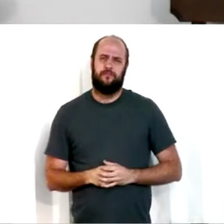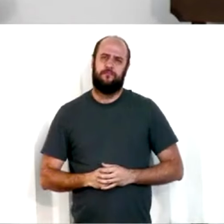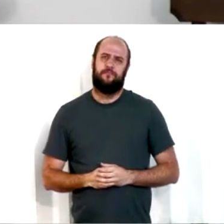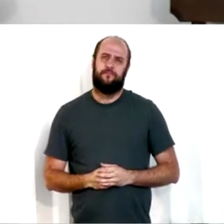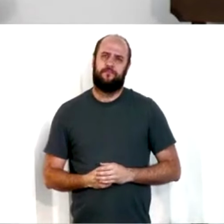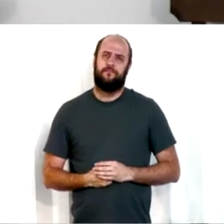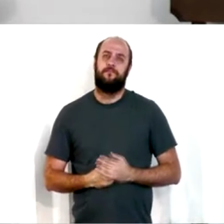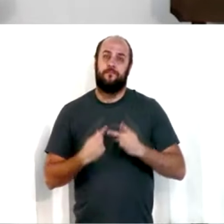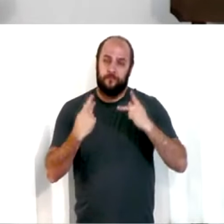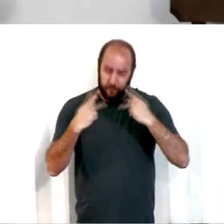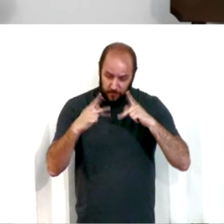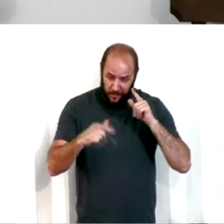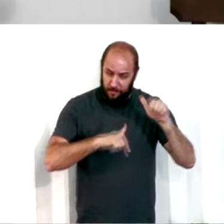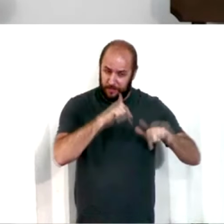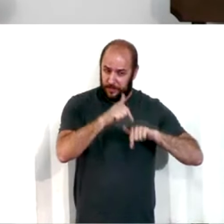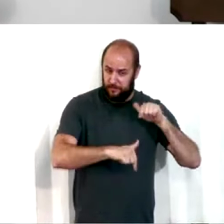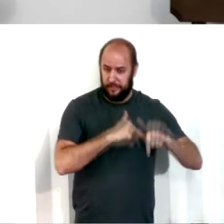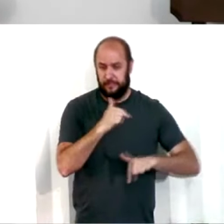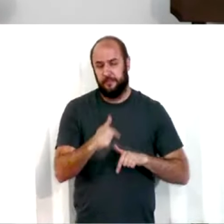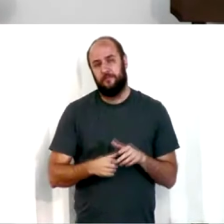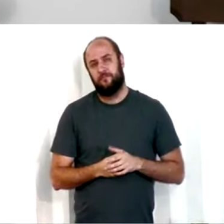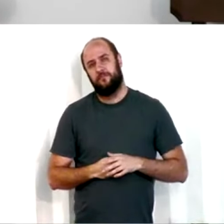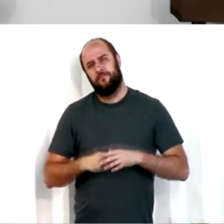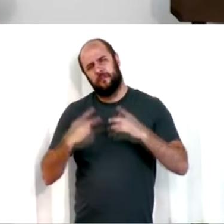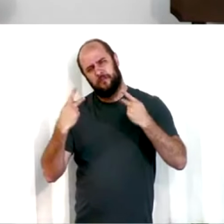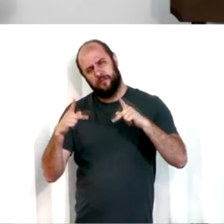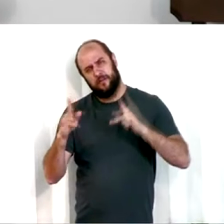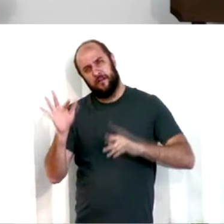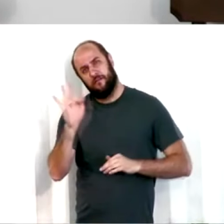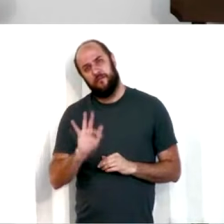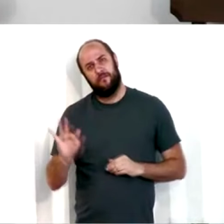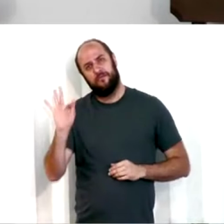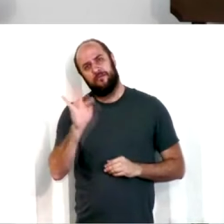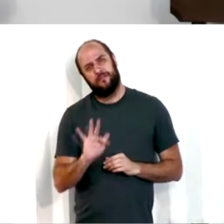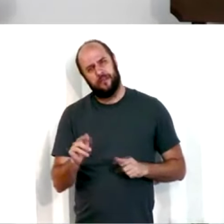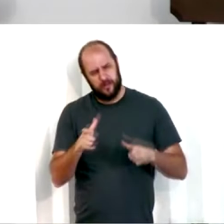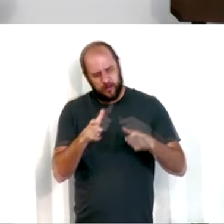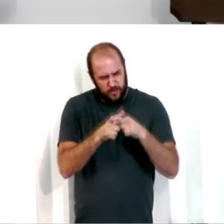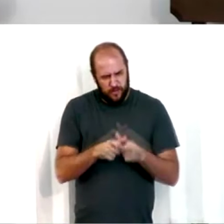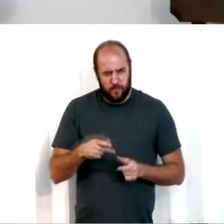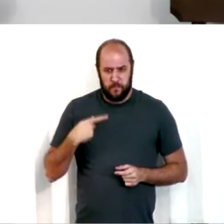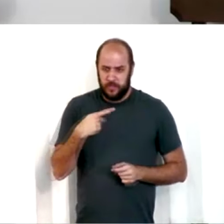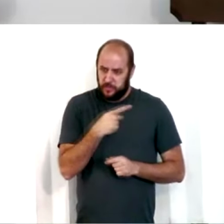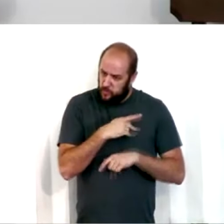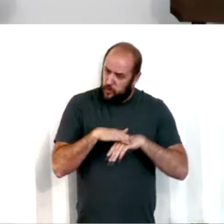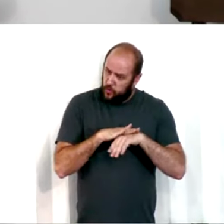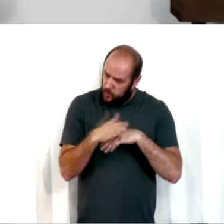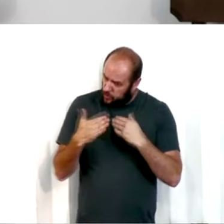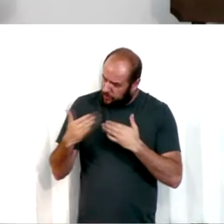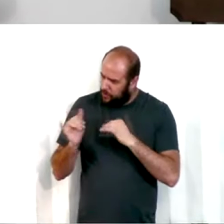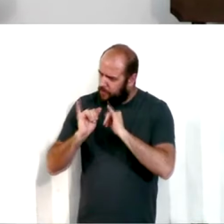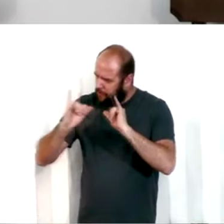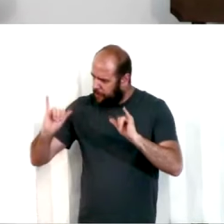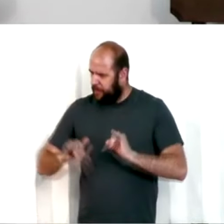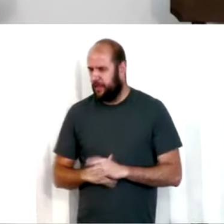Pregue no trabalho, pregue na universidade, abra um grupo pequeno, fale com os pastores da igreja. Diga: eis-me